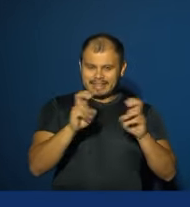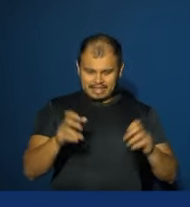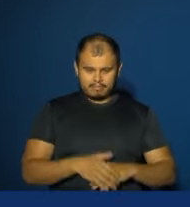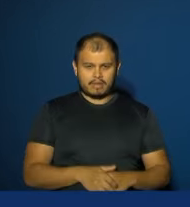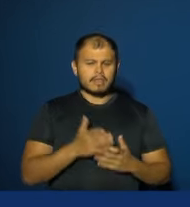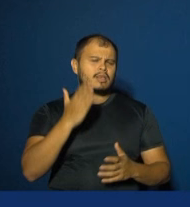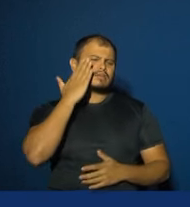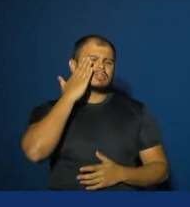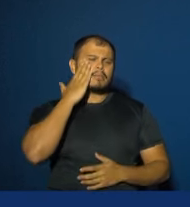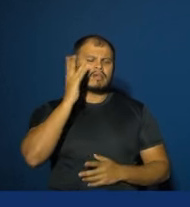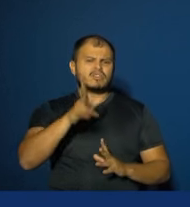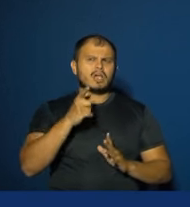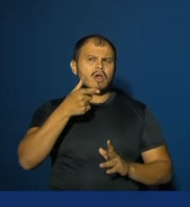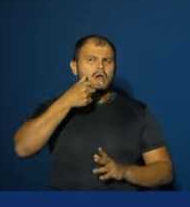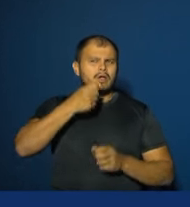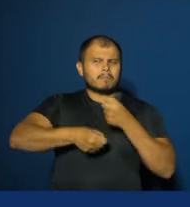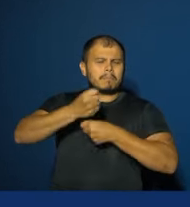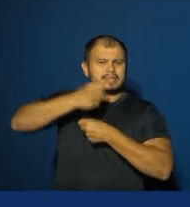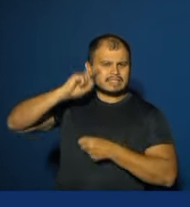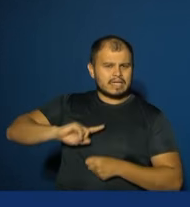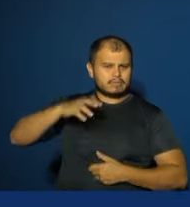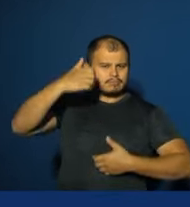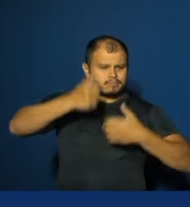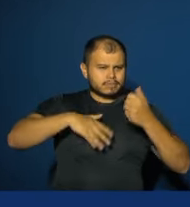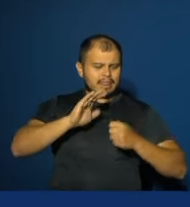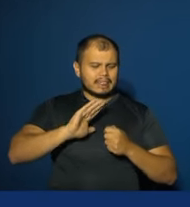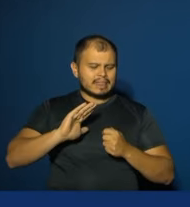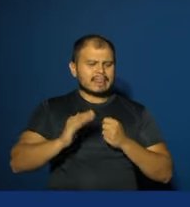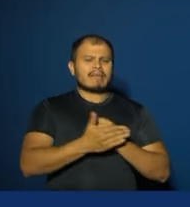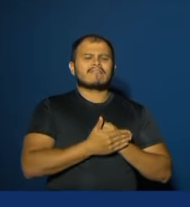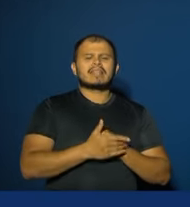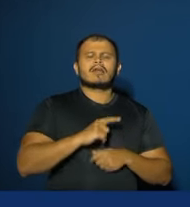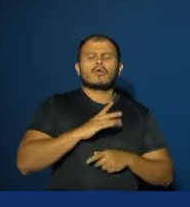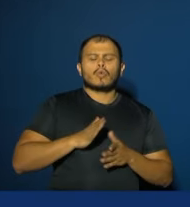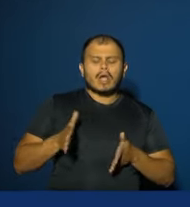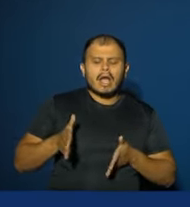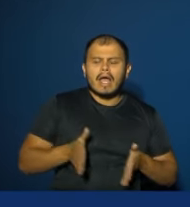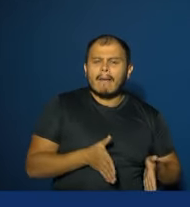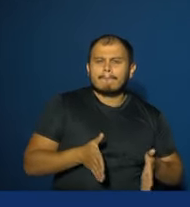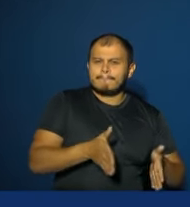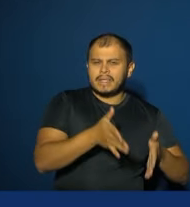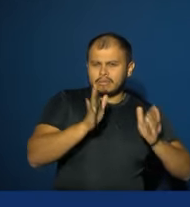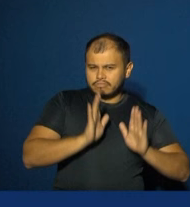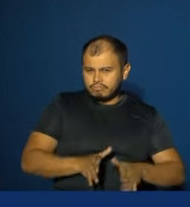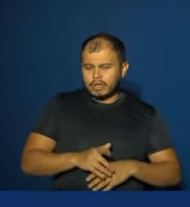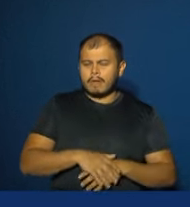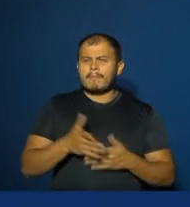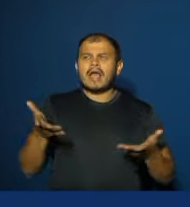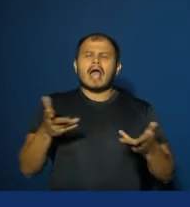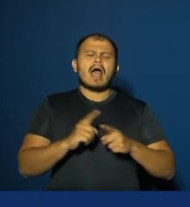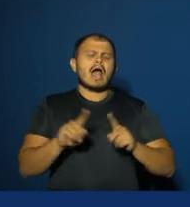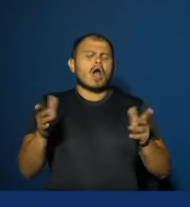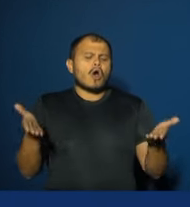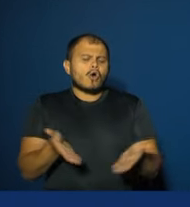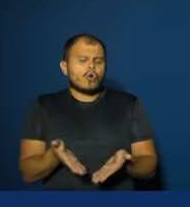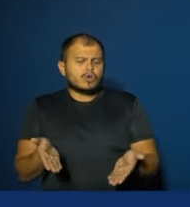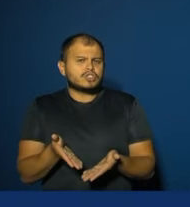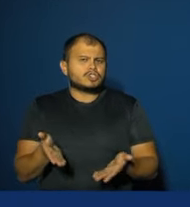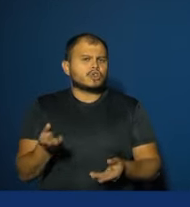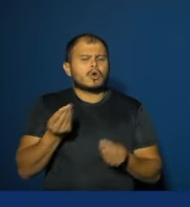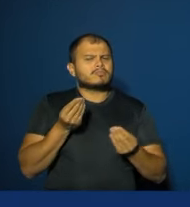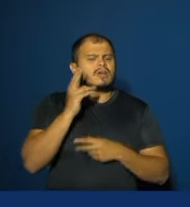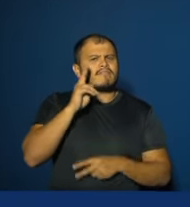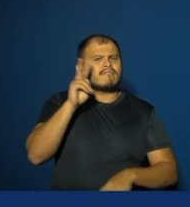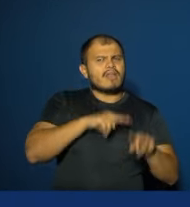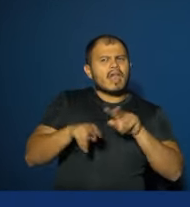senhor defendeu no ano passado, enfim, um caminho, né? E como que o senhor enxerga a possibilidade da